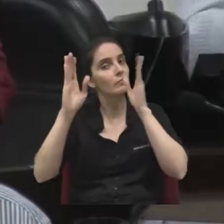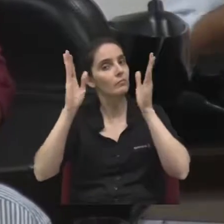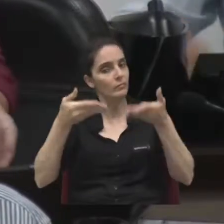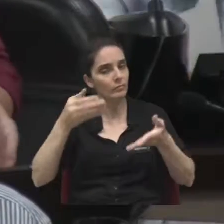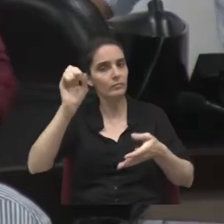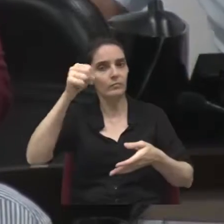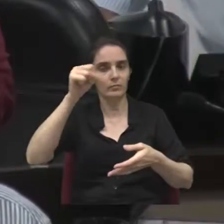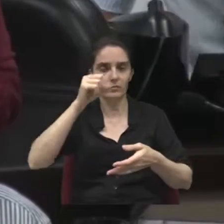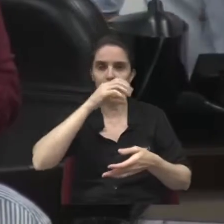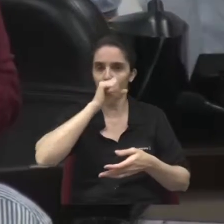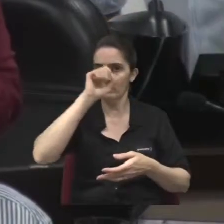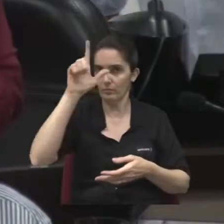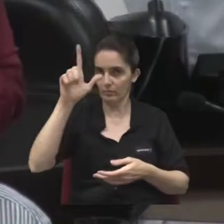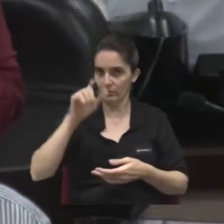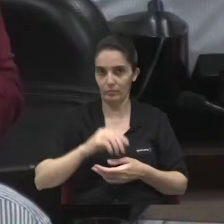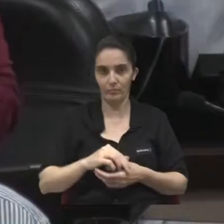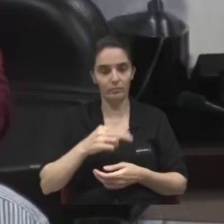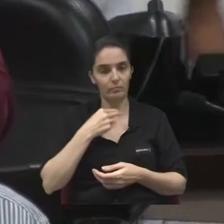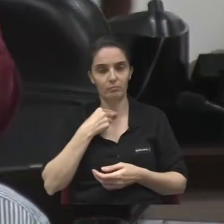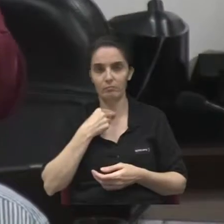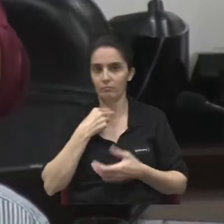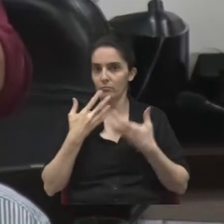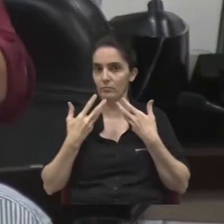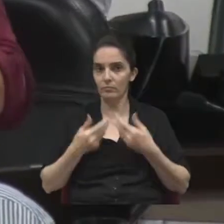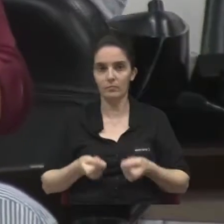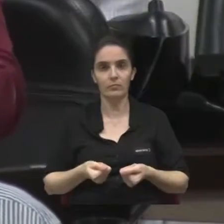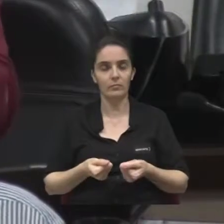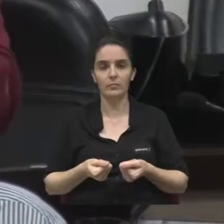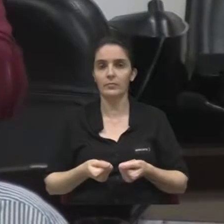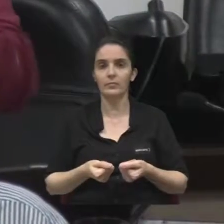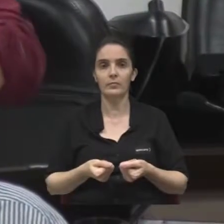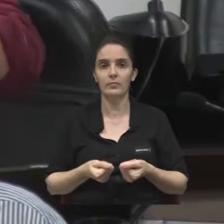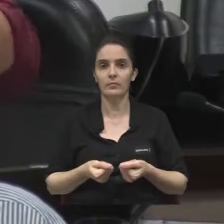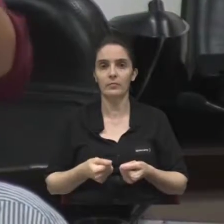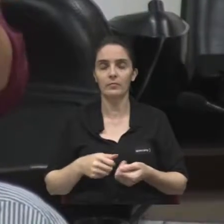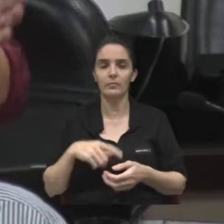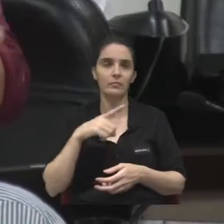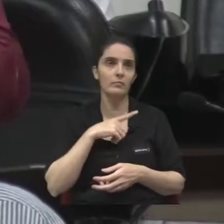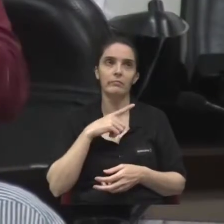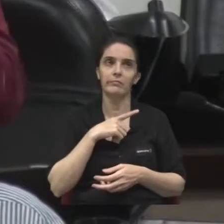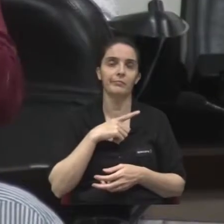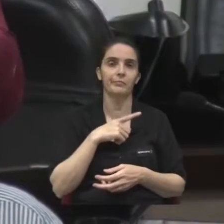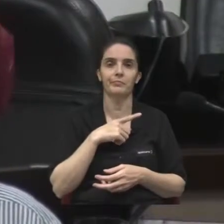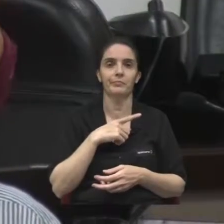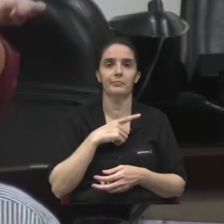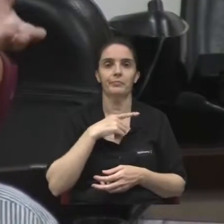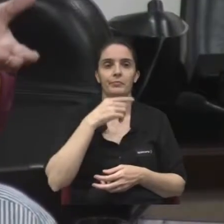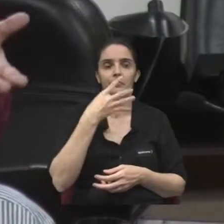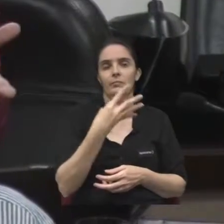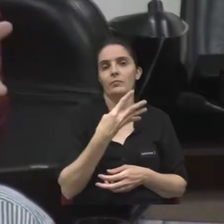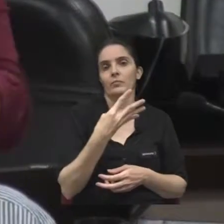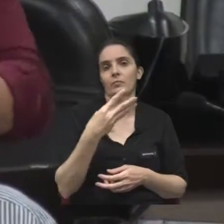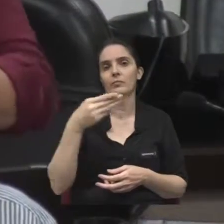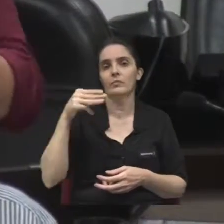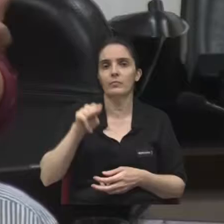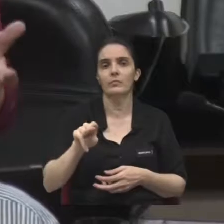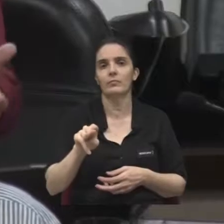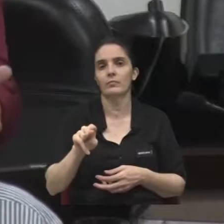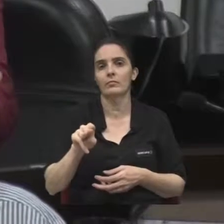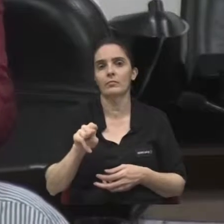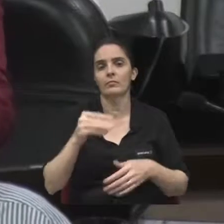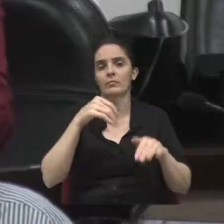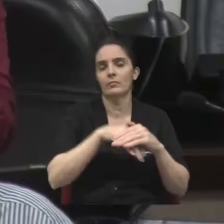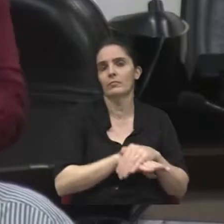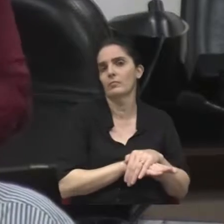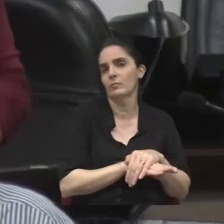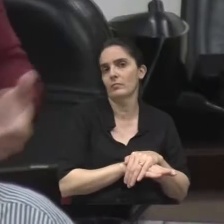Então nós não podemos dizer que tinha 4 milhões reservado em orçamento.